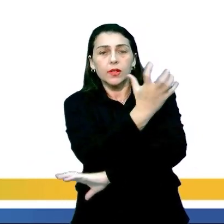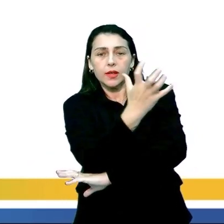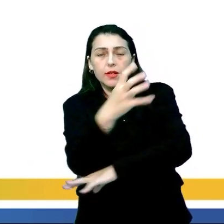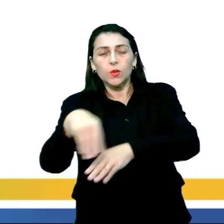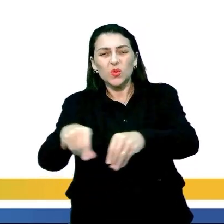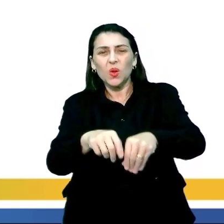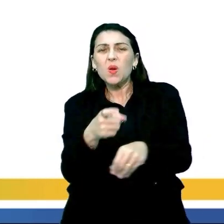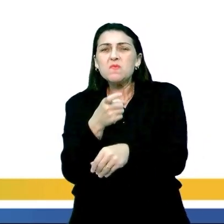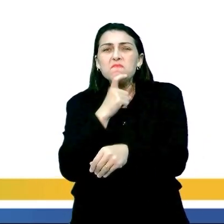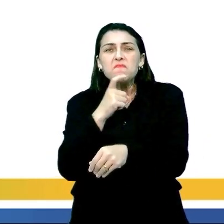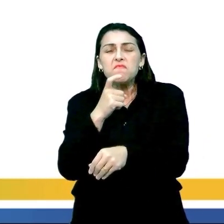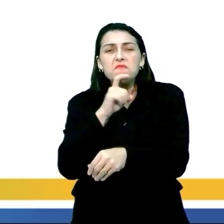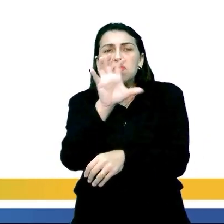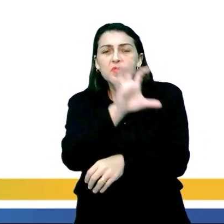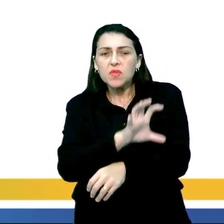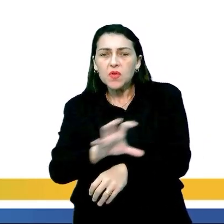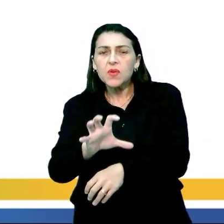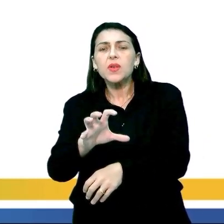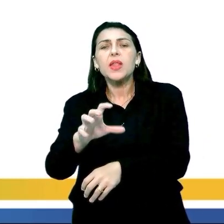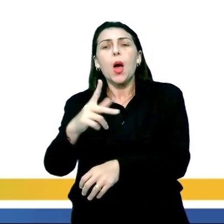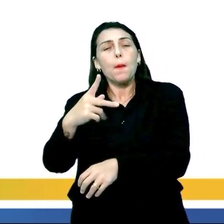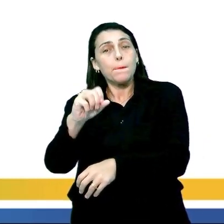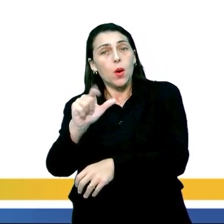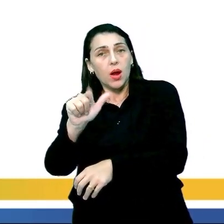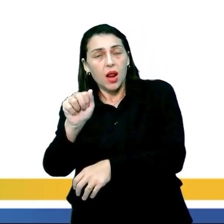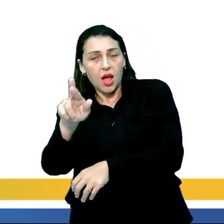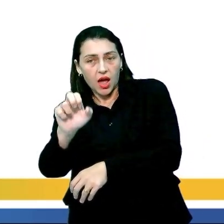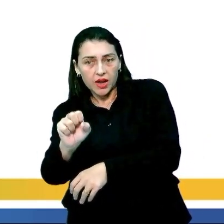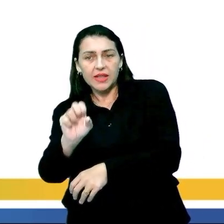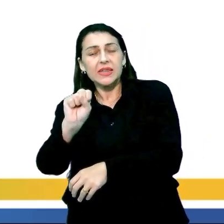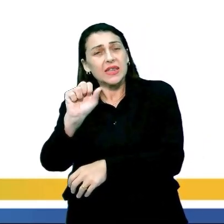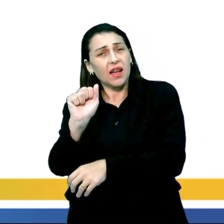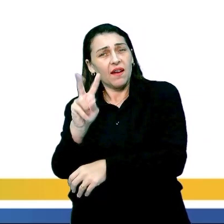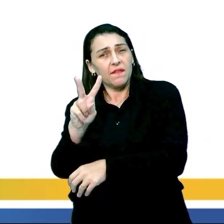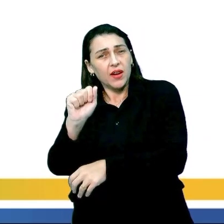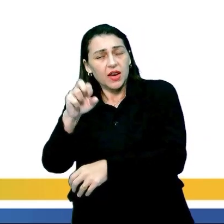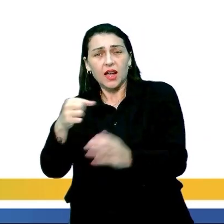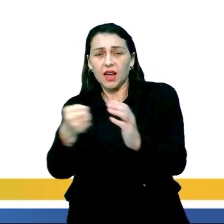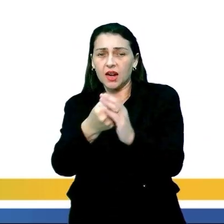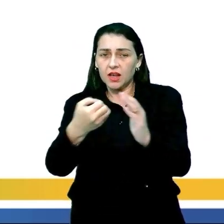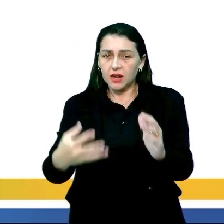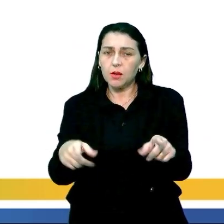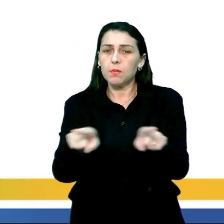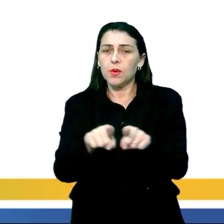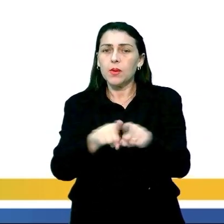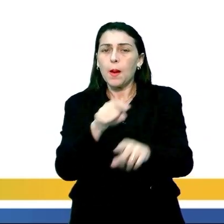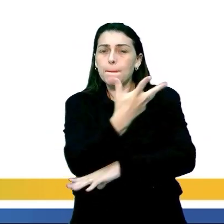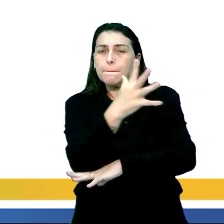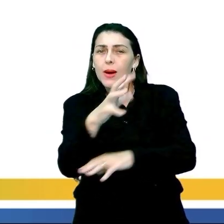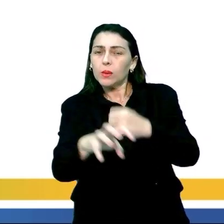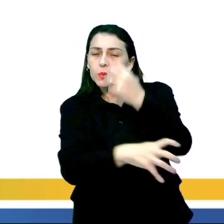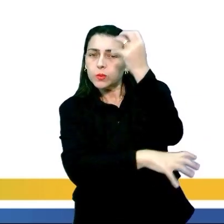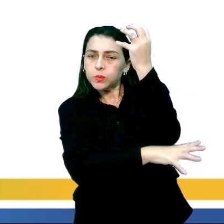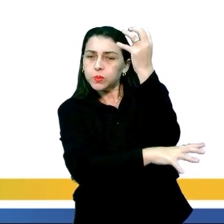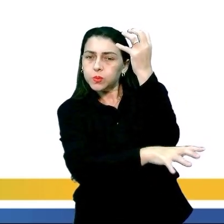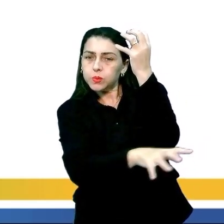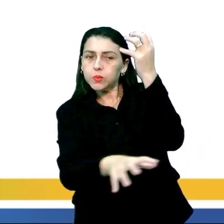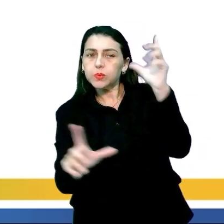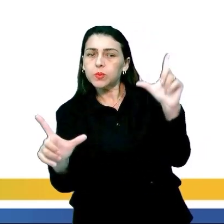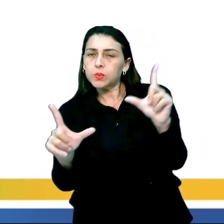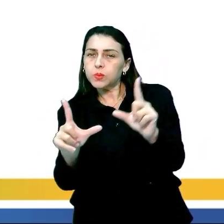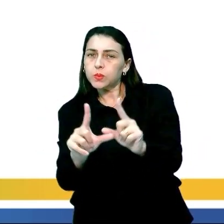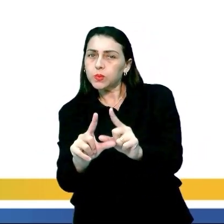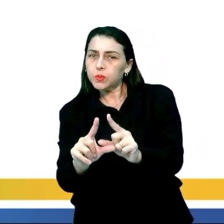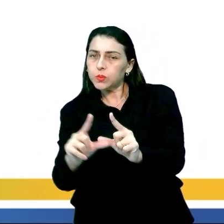solos gelados em regiões subpolares, conhecida como savana, é caracterizada por plantas rasteiras e